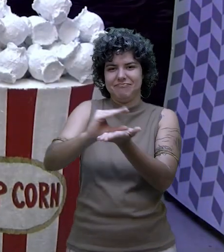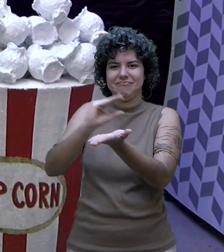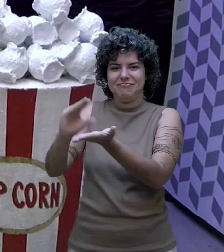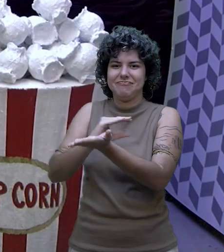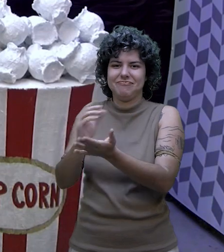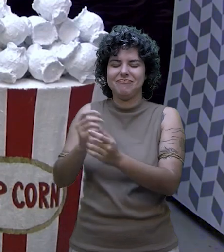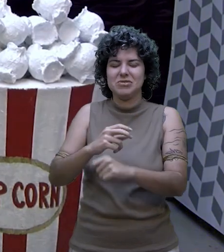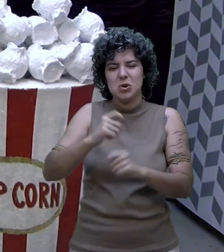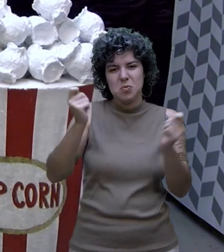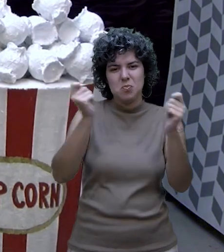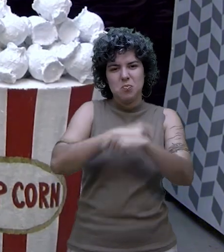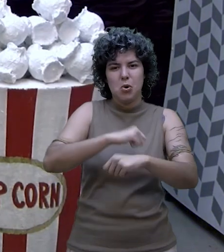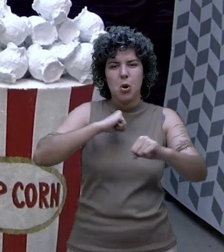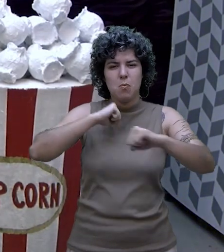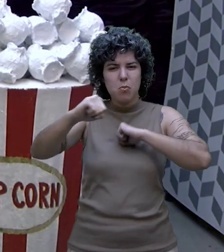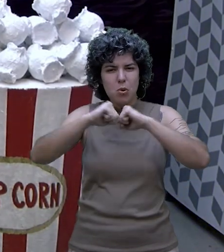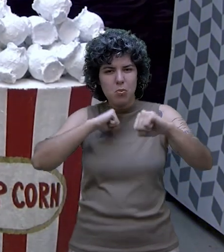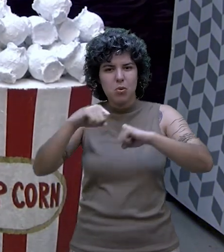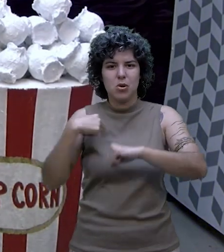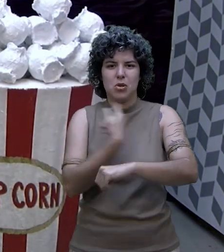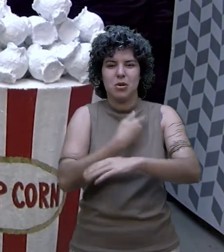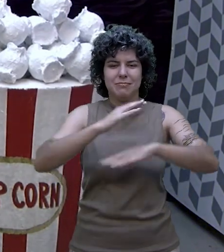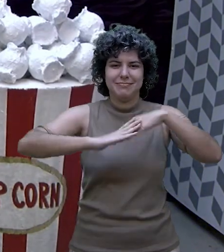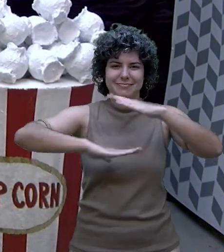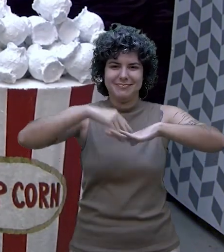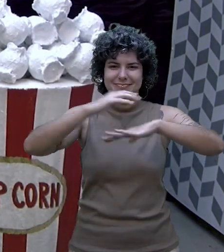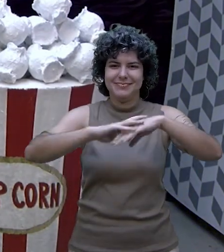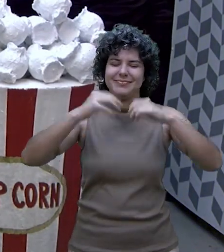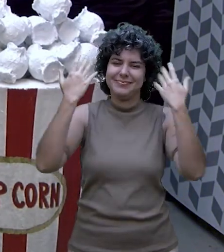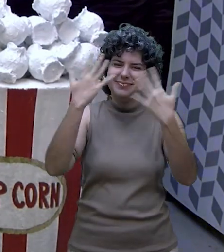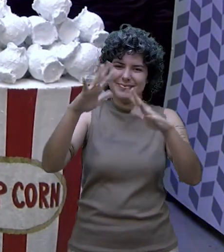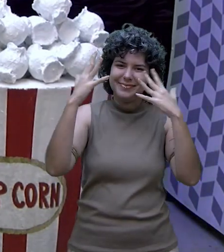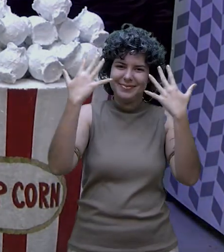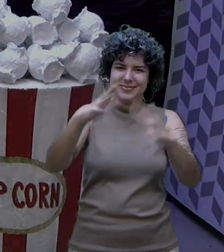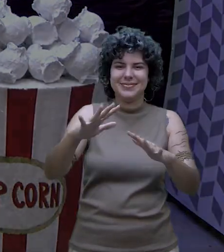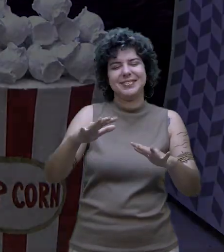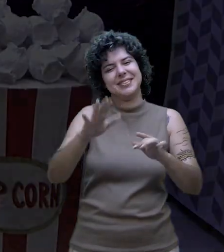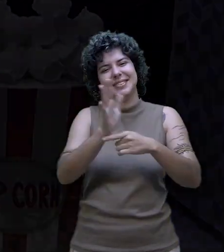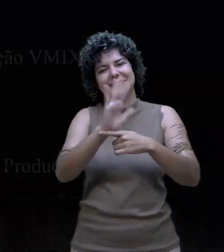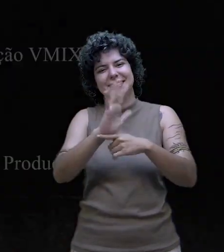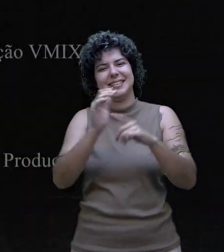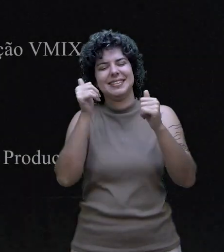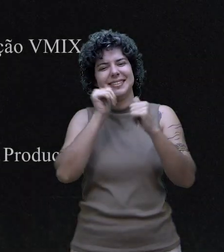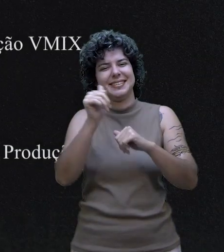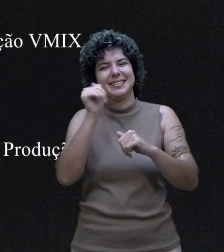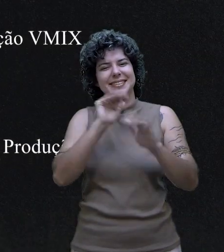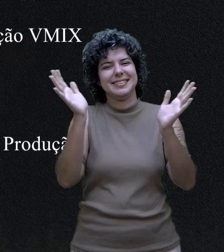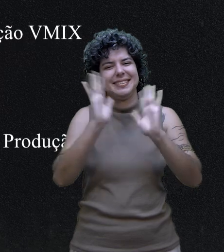mais o audiovisual feito por elas. E viva o cinema feminino! Tchau, tchau!